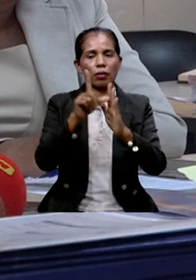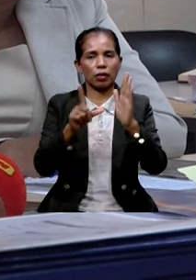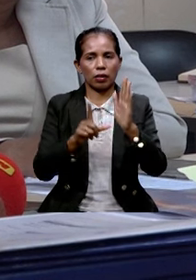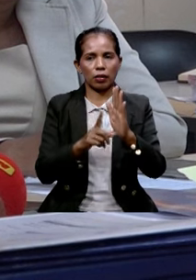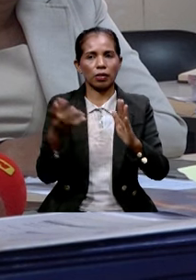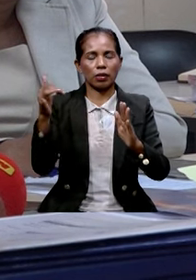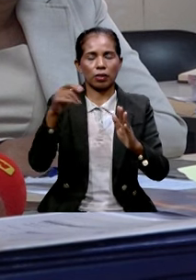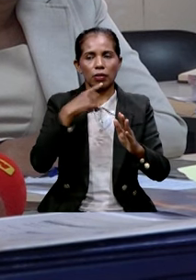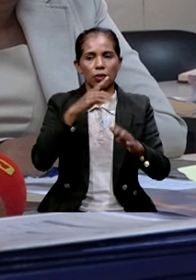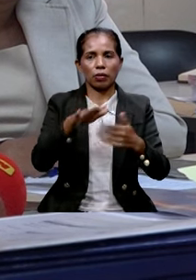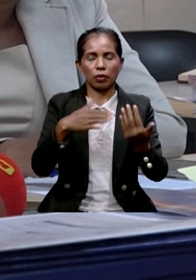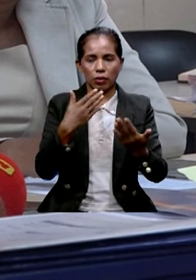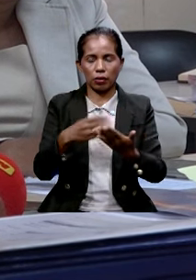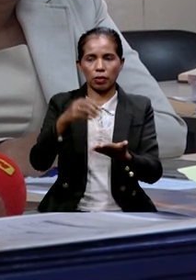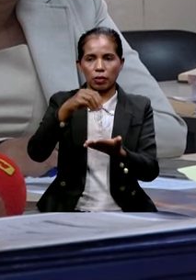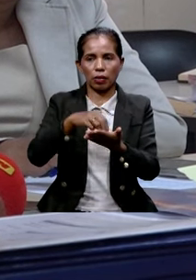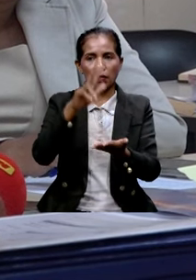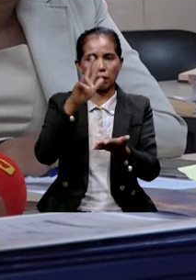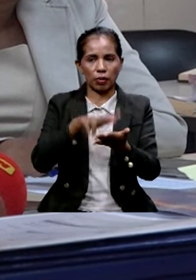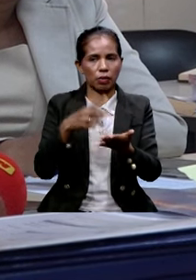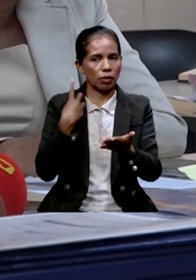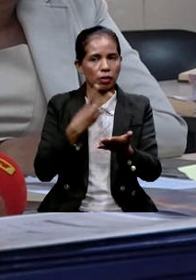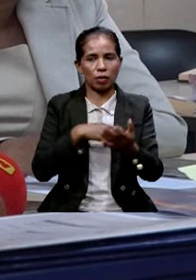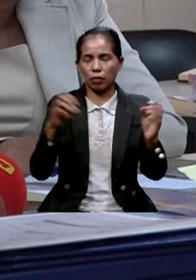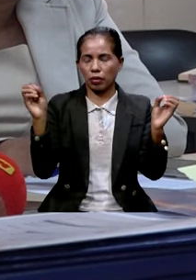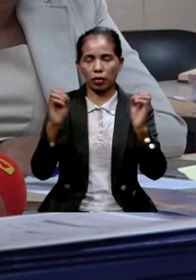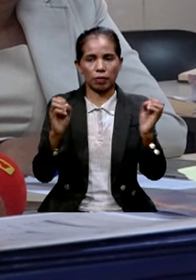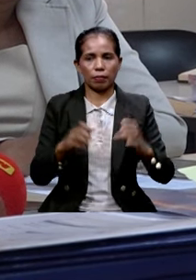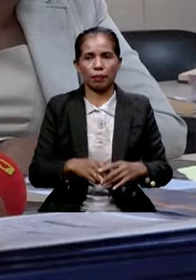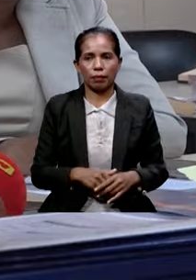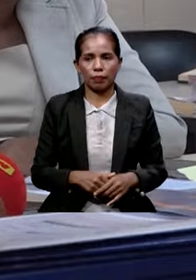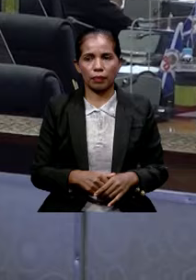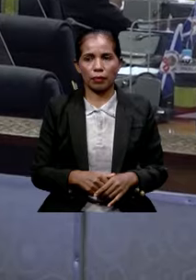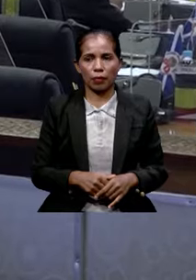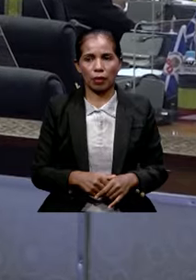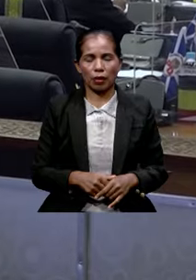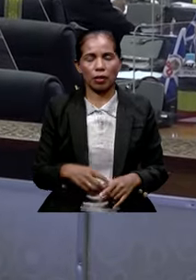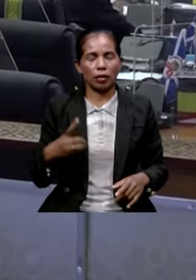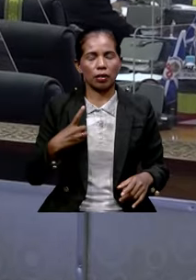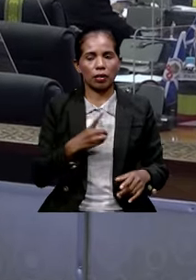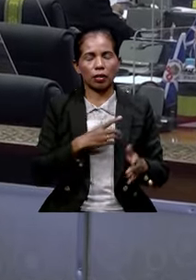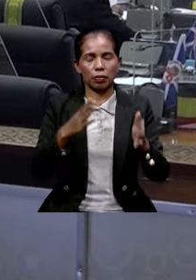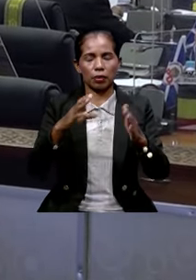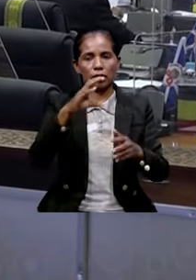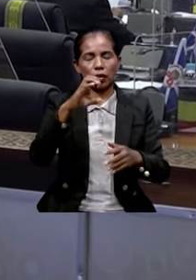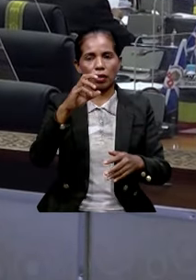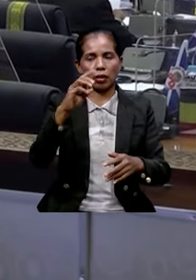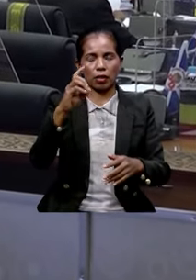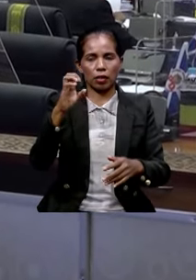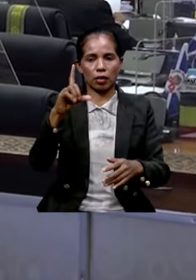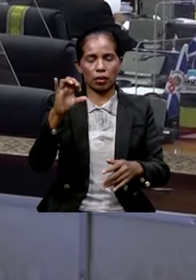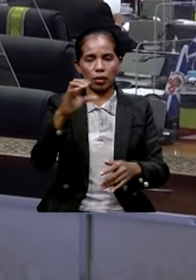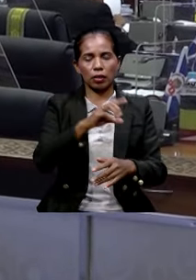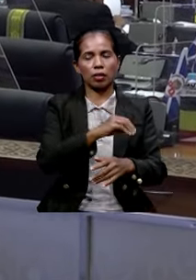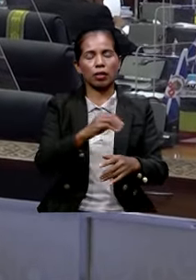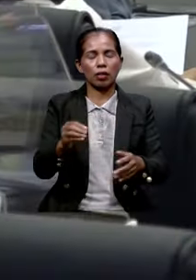sira kalai ya mayoria ba sira kalai ya bela pro ngam sila participa. Ia plenaria deputado sedelija usi bangkada senar teh teten